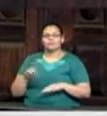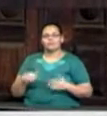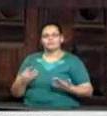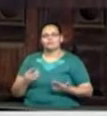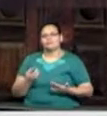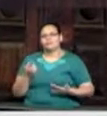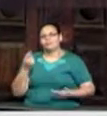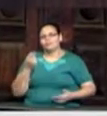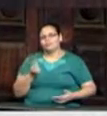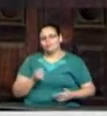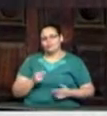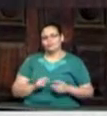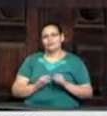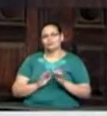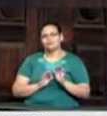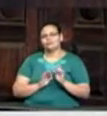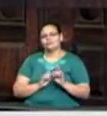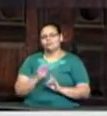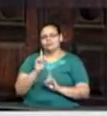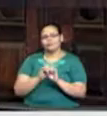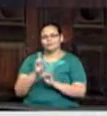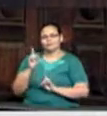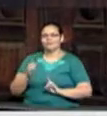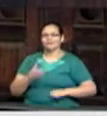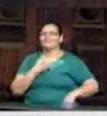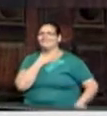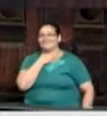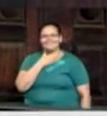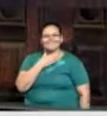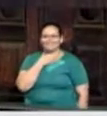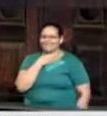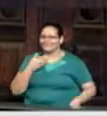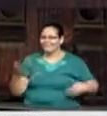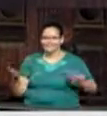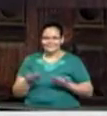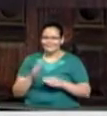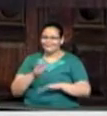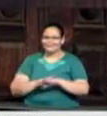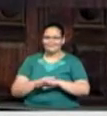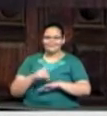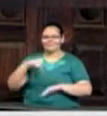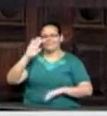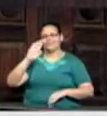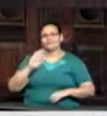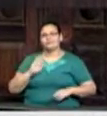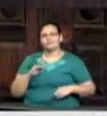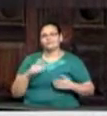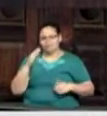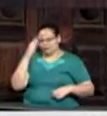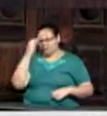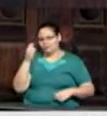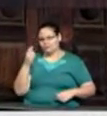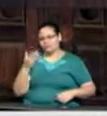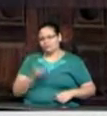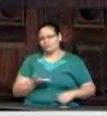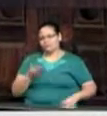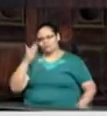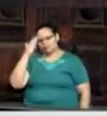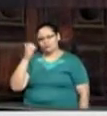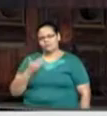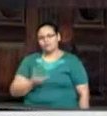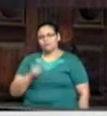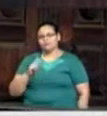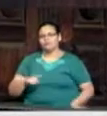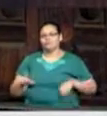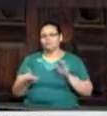taxas temerárias de endividamento, que hoje já ultrapassam, Vossa Excelência sabe disso, o limite fixado em